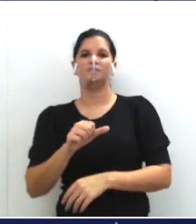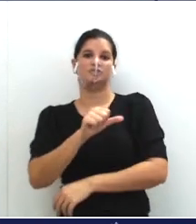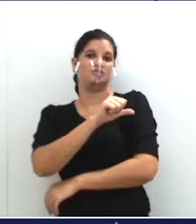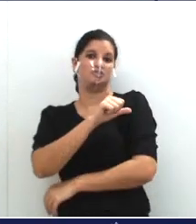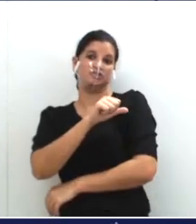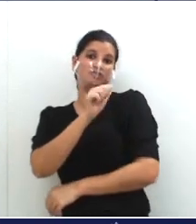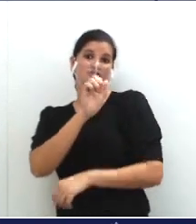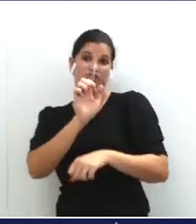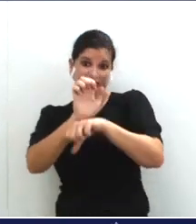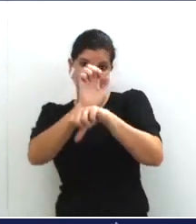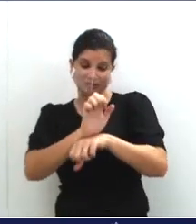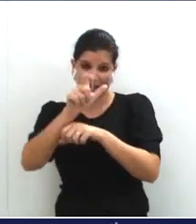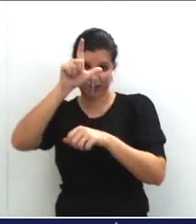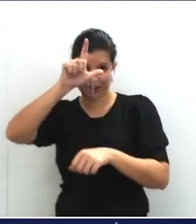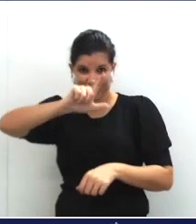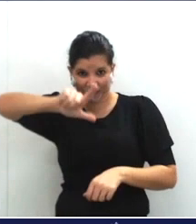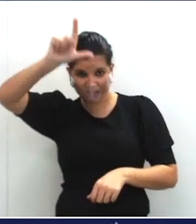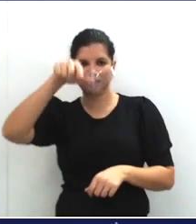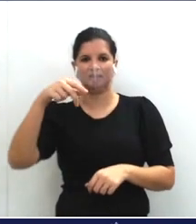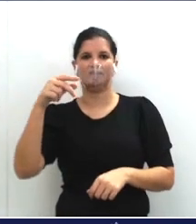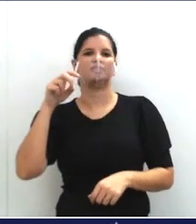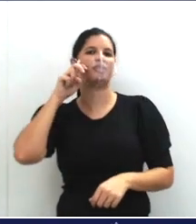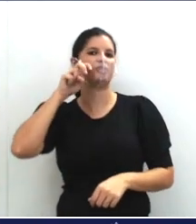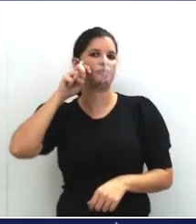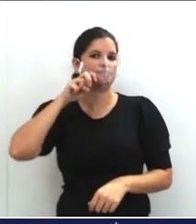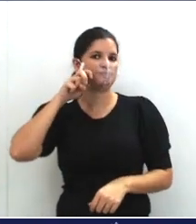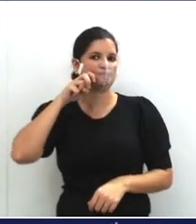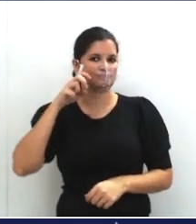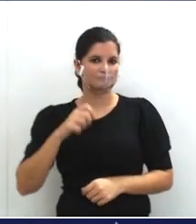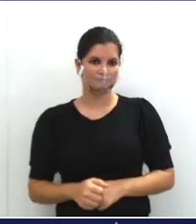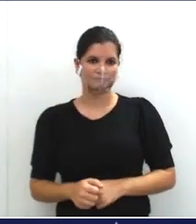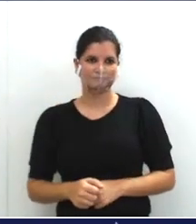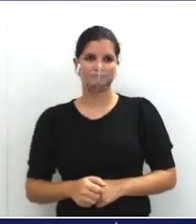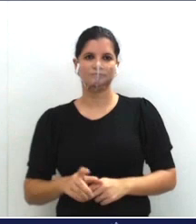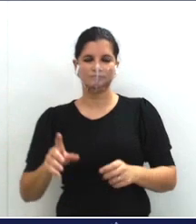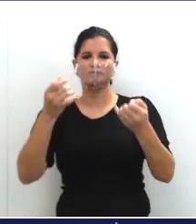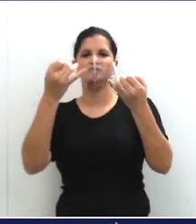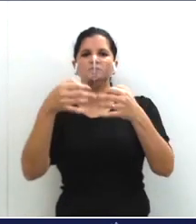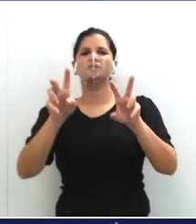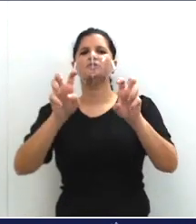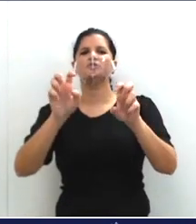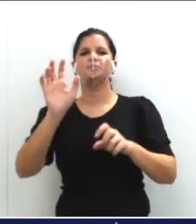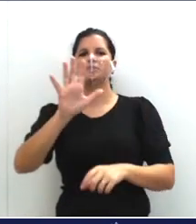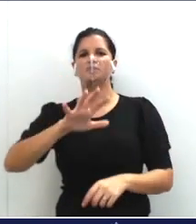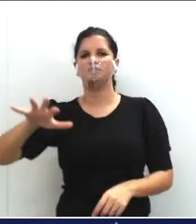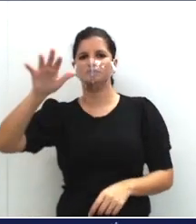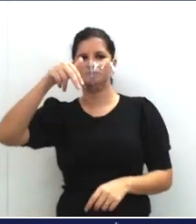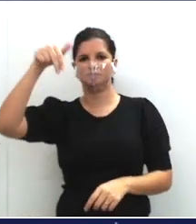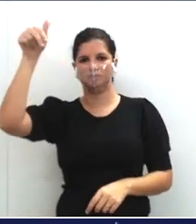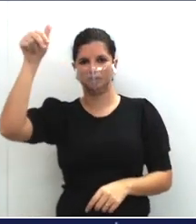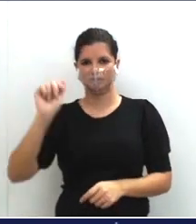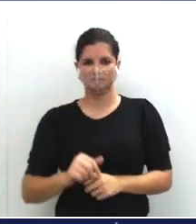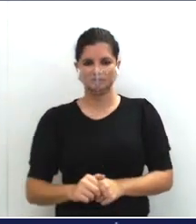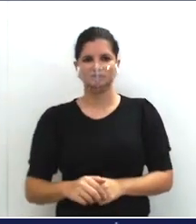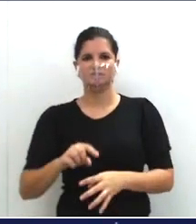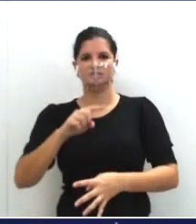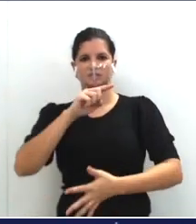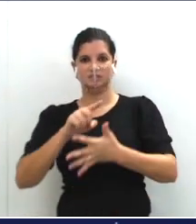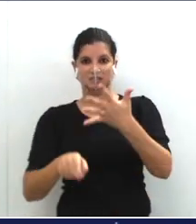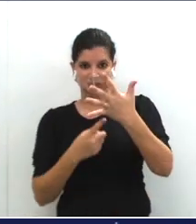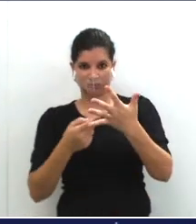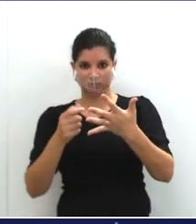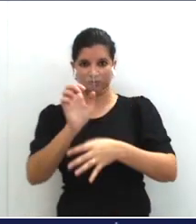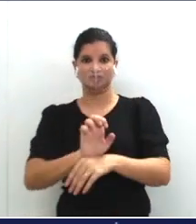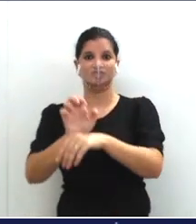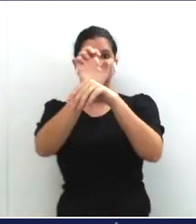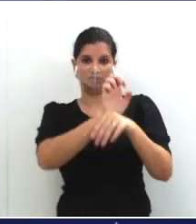produção é o Rio Grande do Norte. E falando sobre energia eólica, sobre o nosso Nordeste, entre os 5 estados